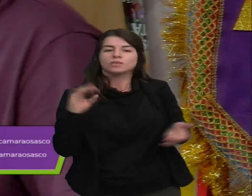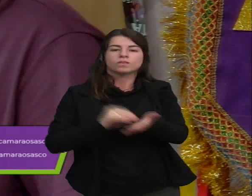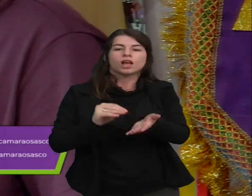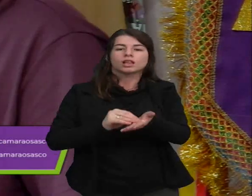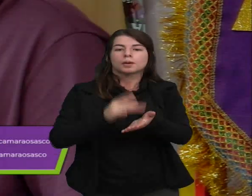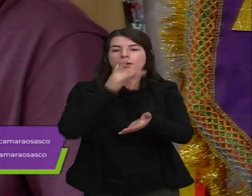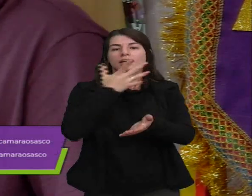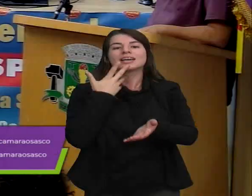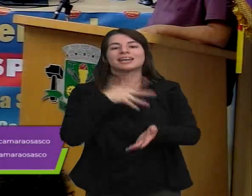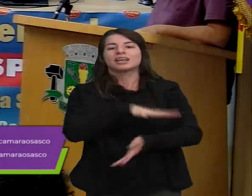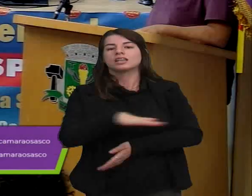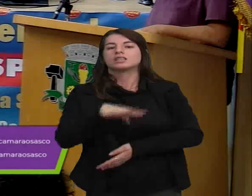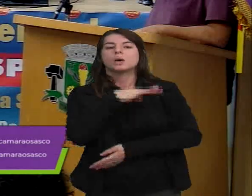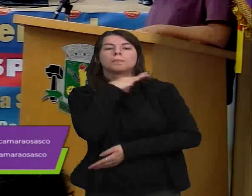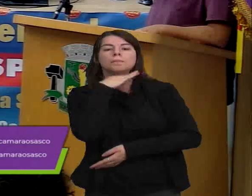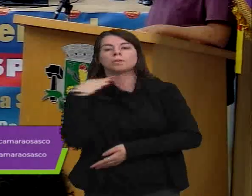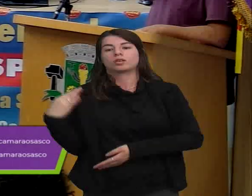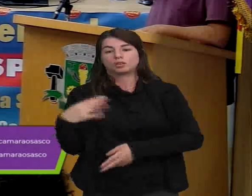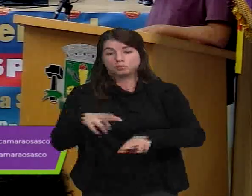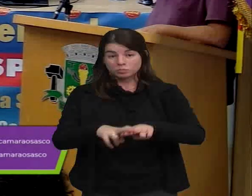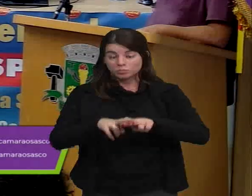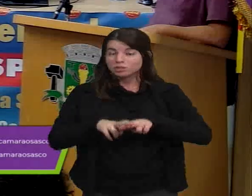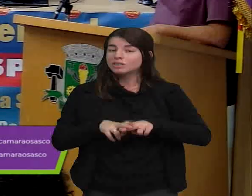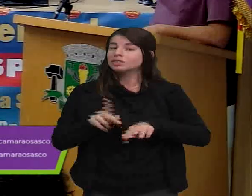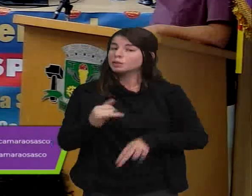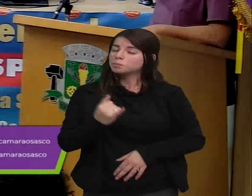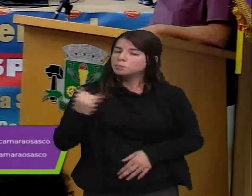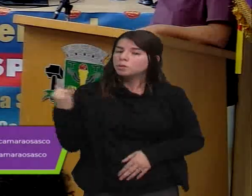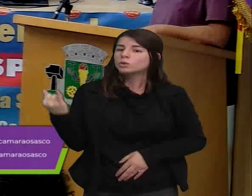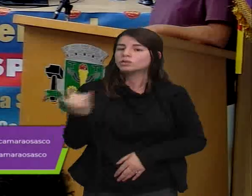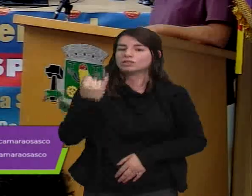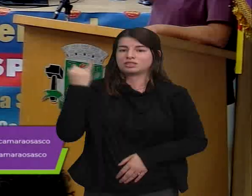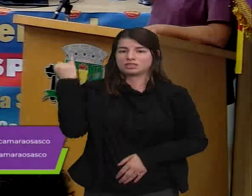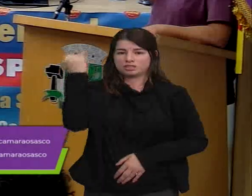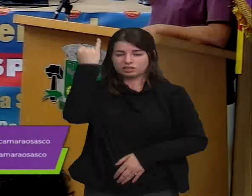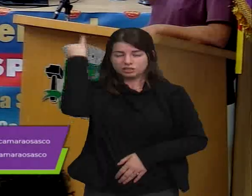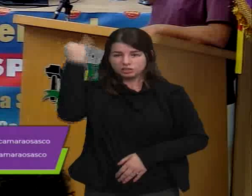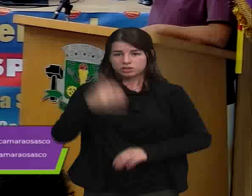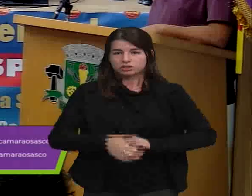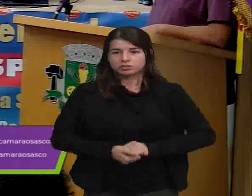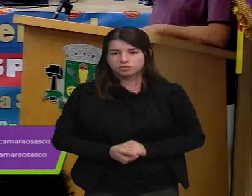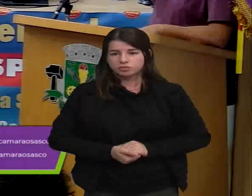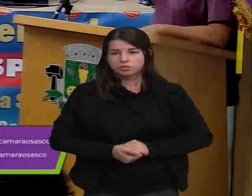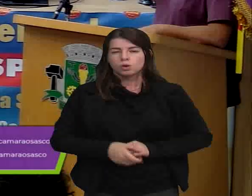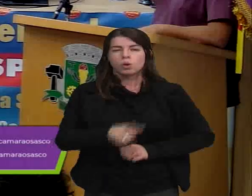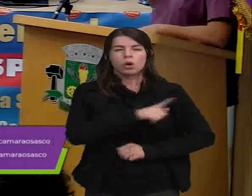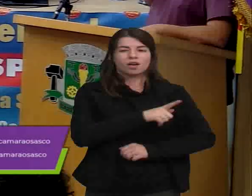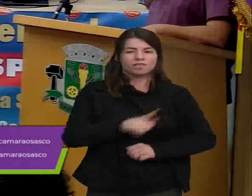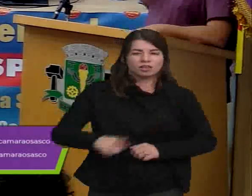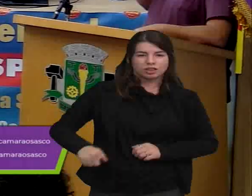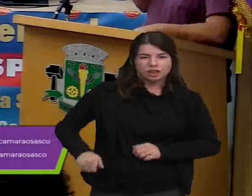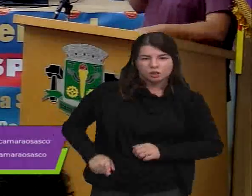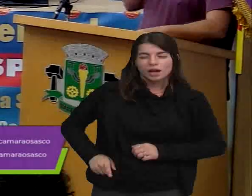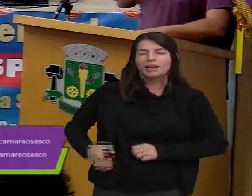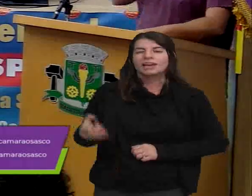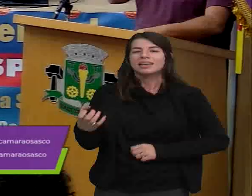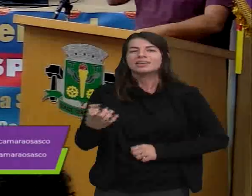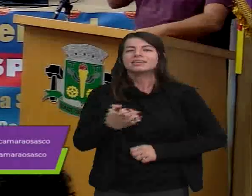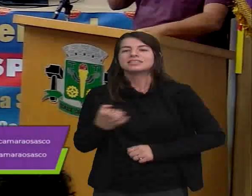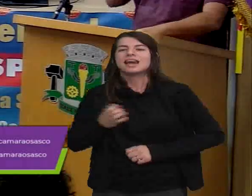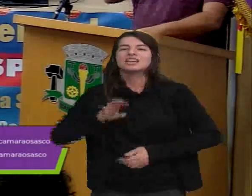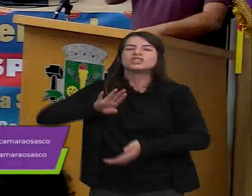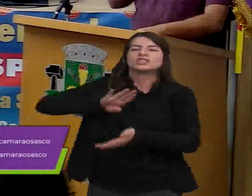necessário que todas as lideranças locais embora o governador queira sequestrar o direito dos municípios de